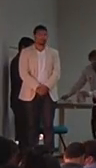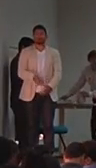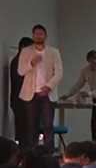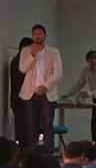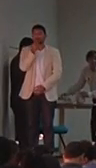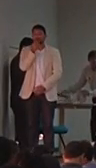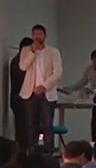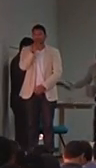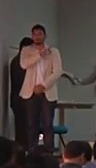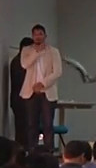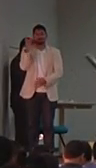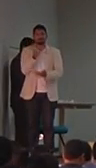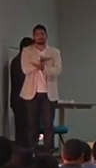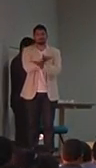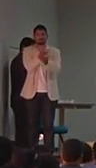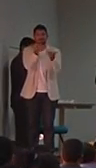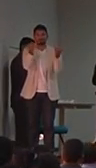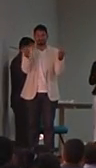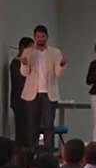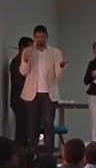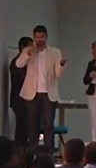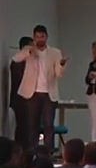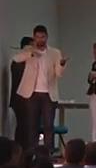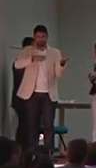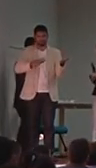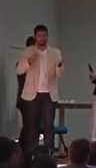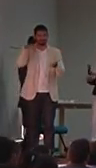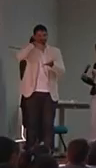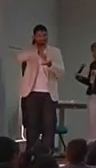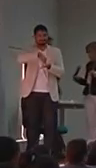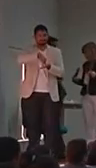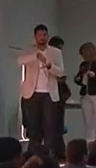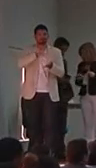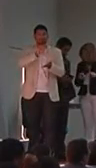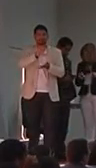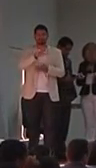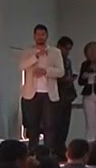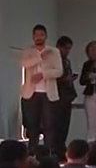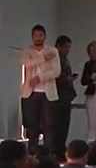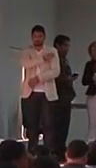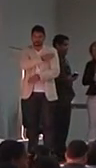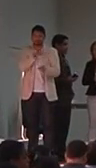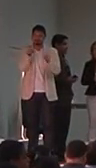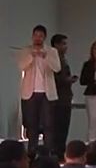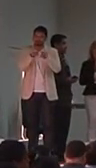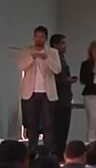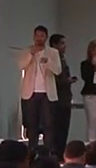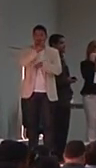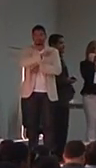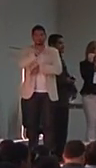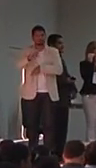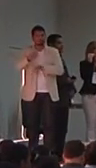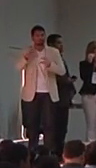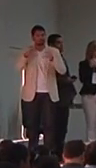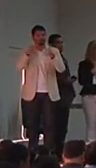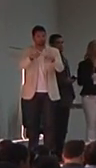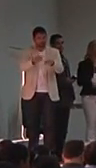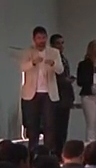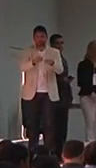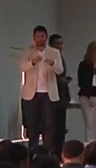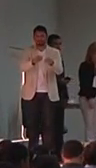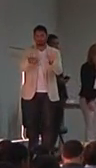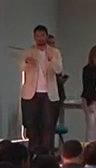Bom dia a todos presentes, caros alunos, caros professores do campus